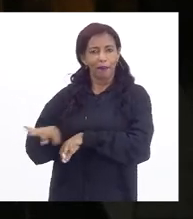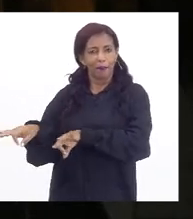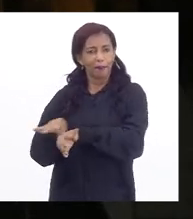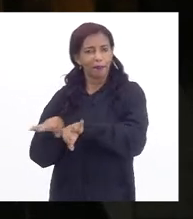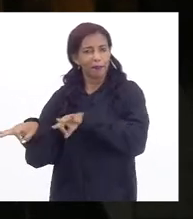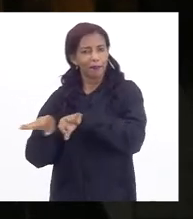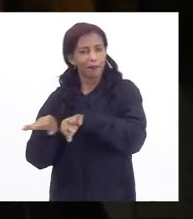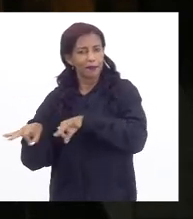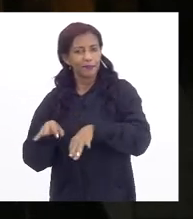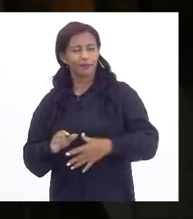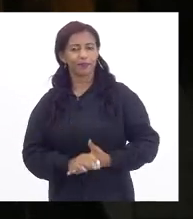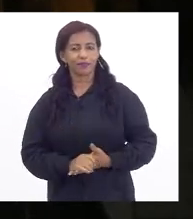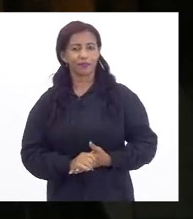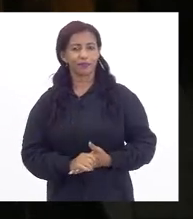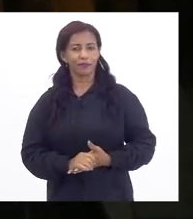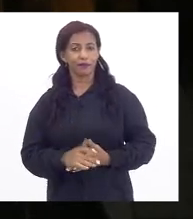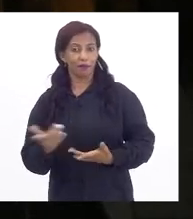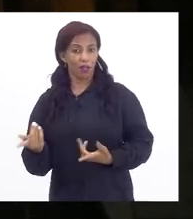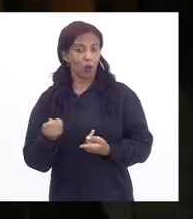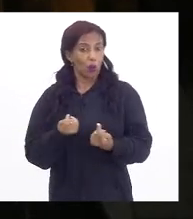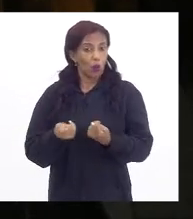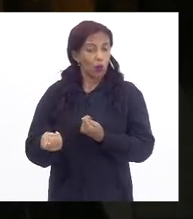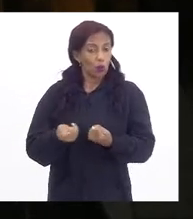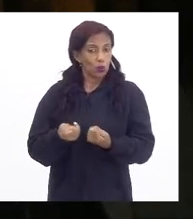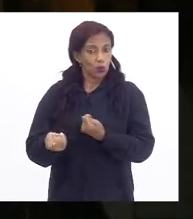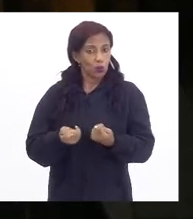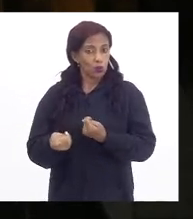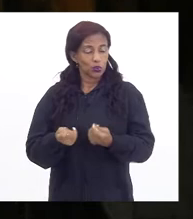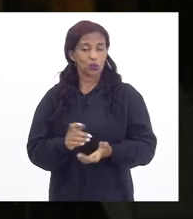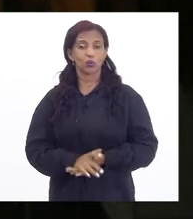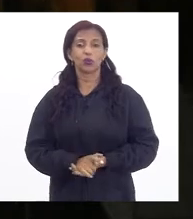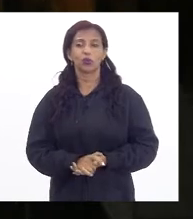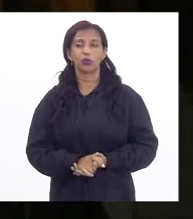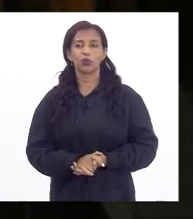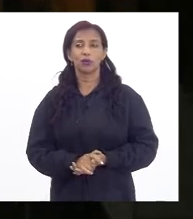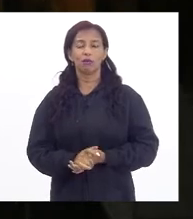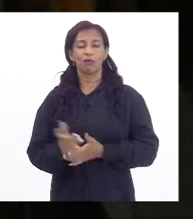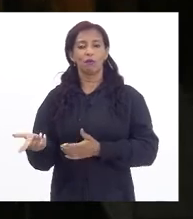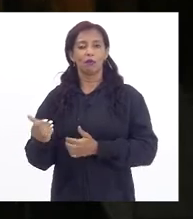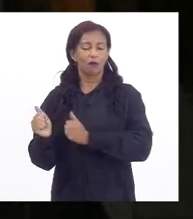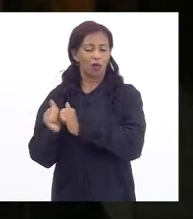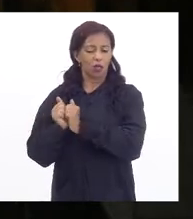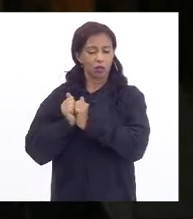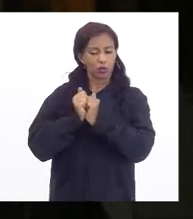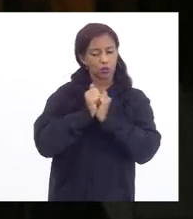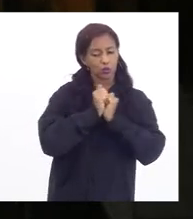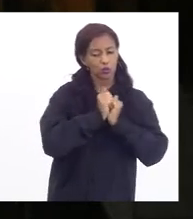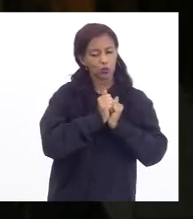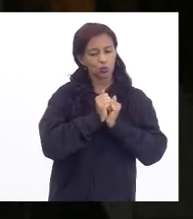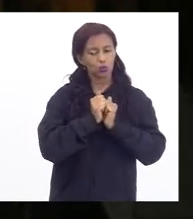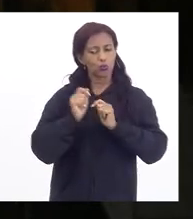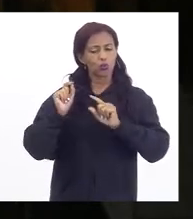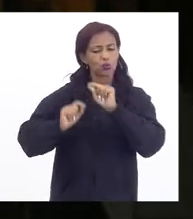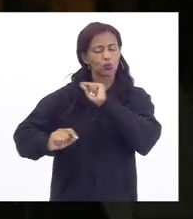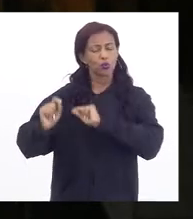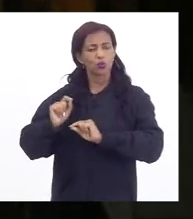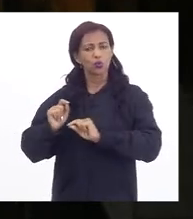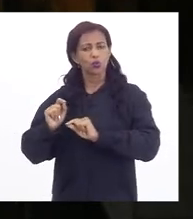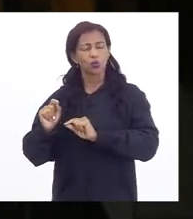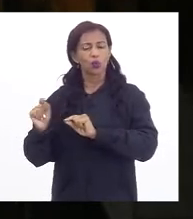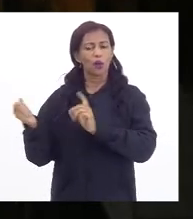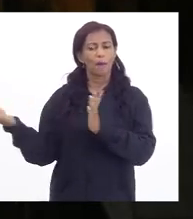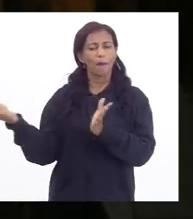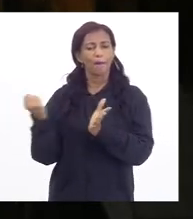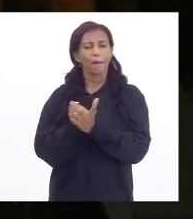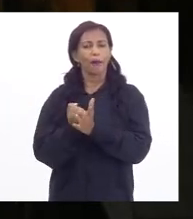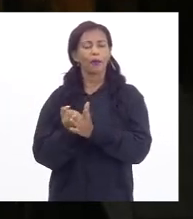planejamento e controle para acompanhar aquilo que eles estão intitulando, que é o